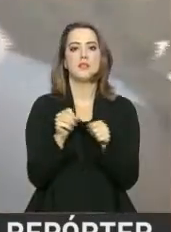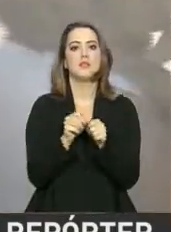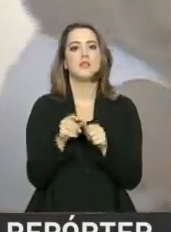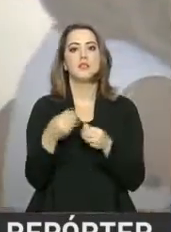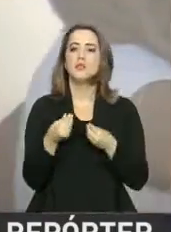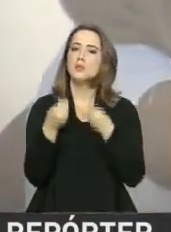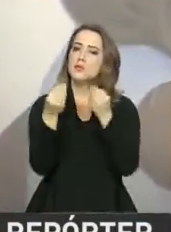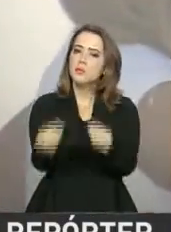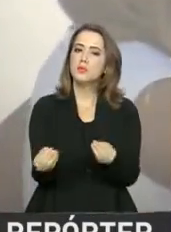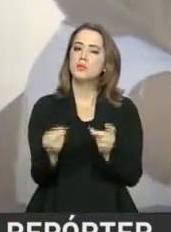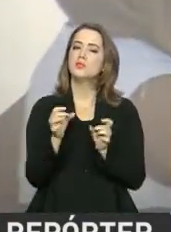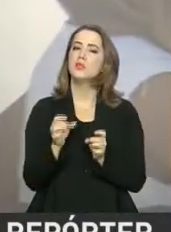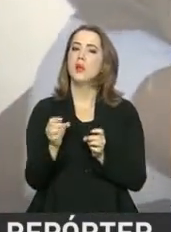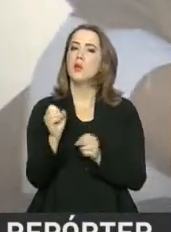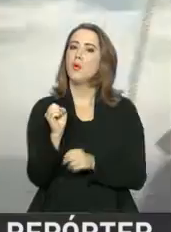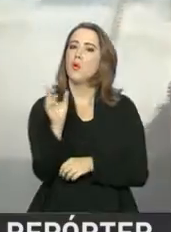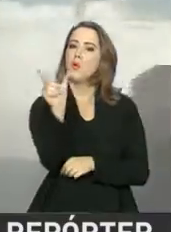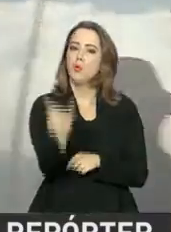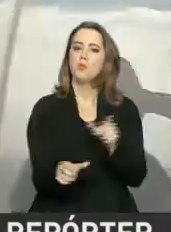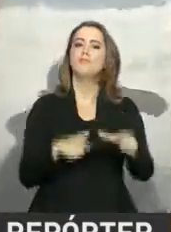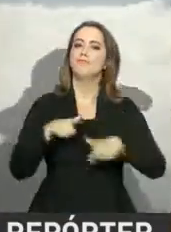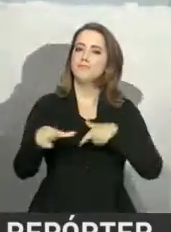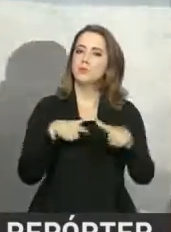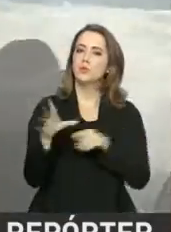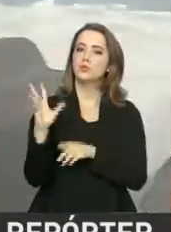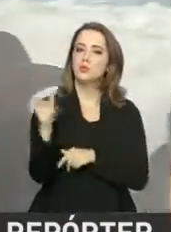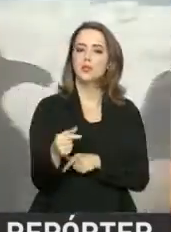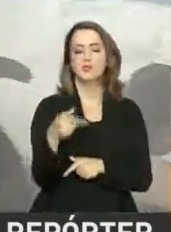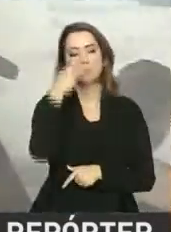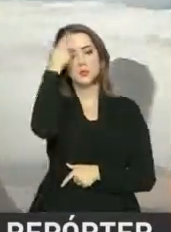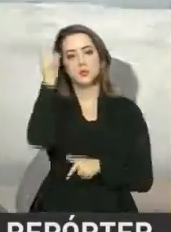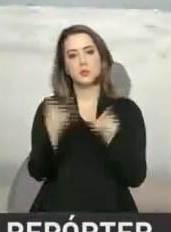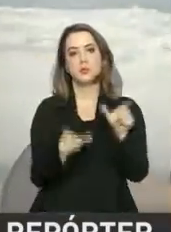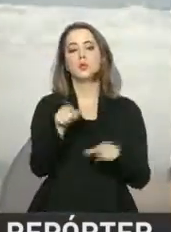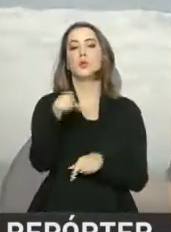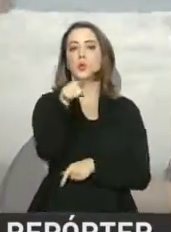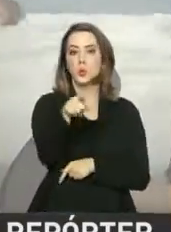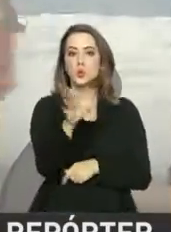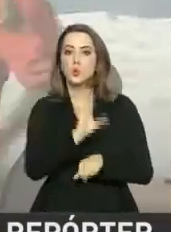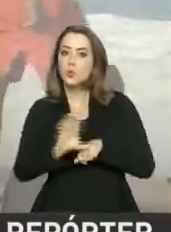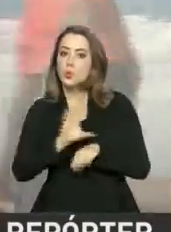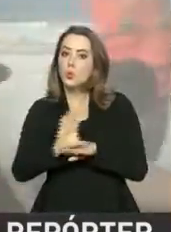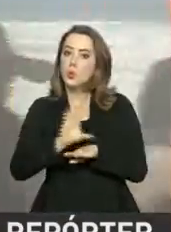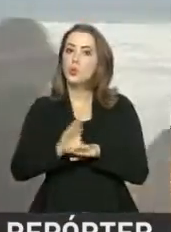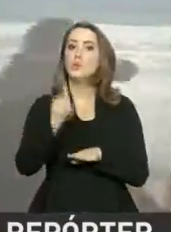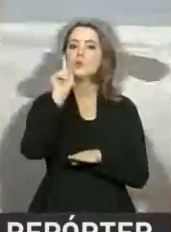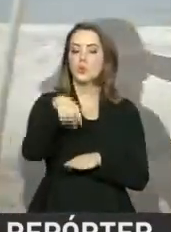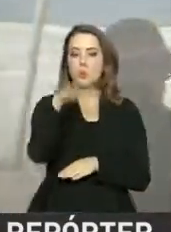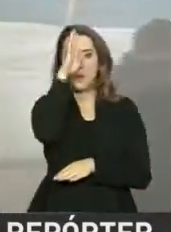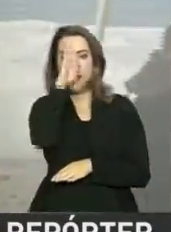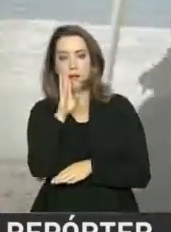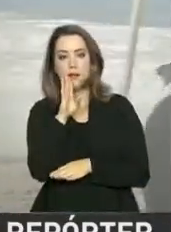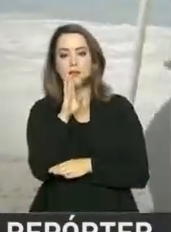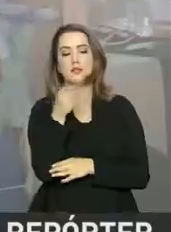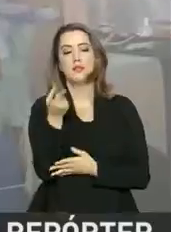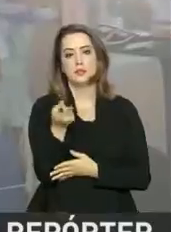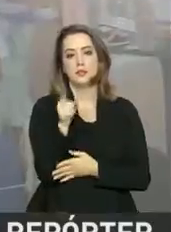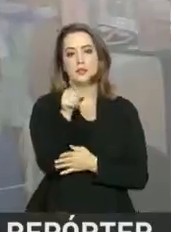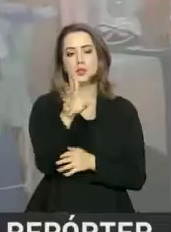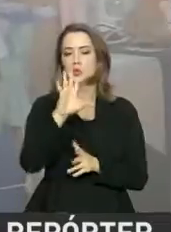dá o melhor atendimento a todo o povo. O curso é gratuito e voltado para todo tipo de profissional que trabalha com